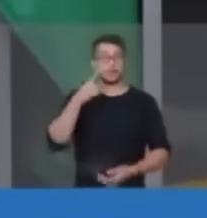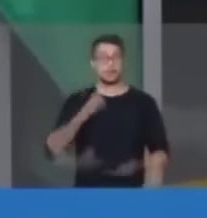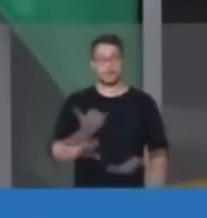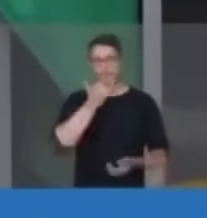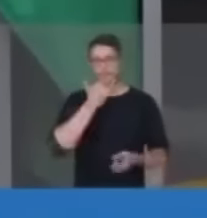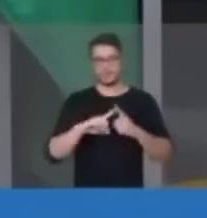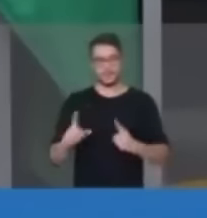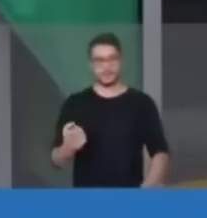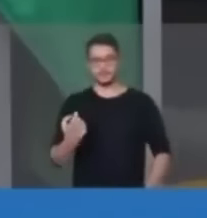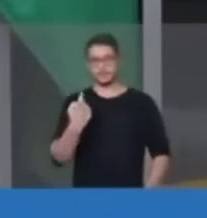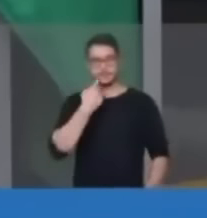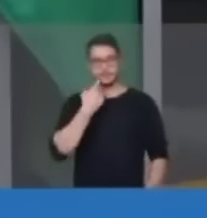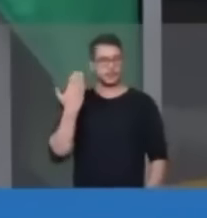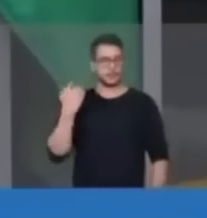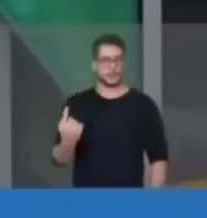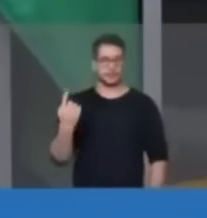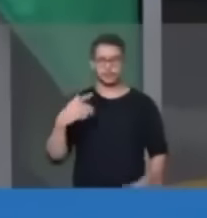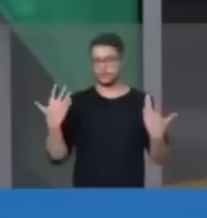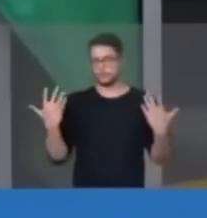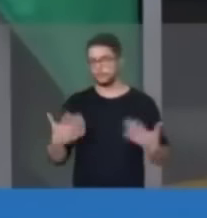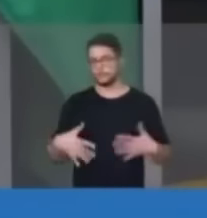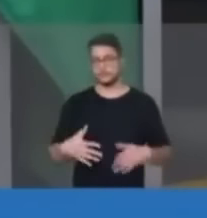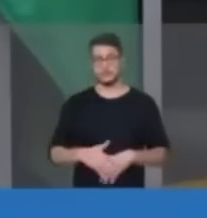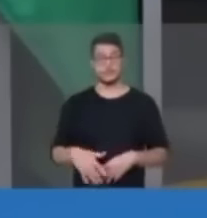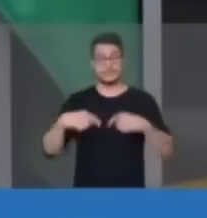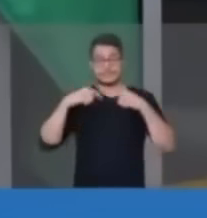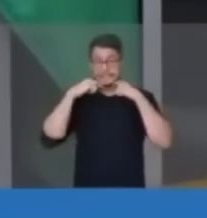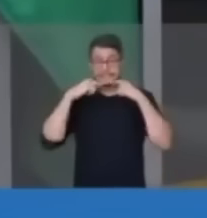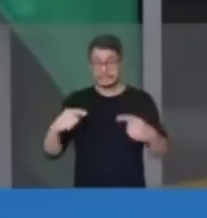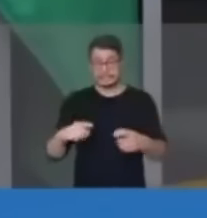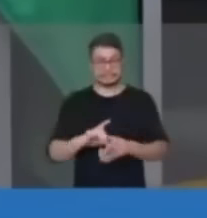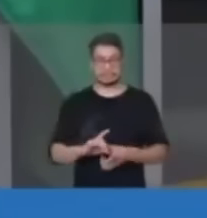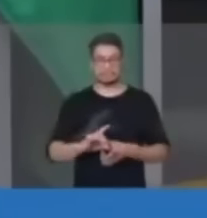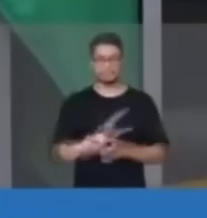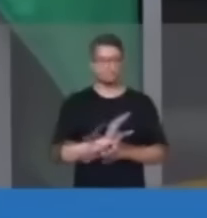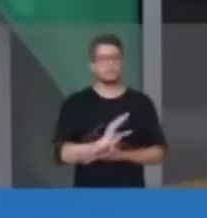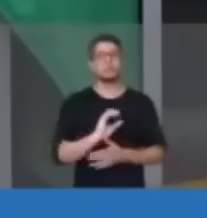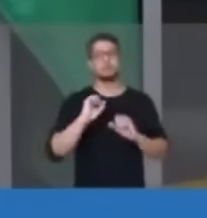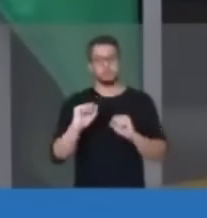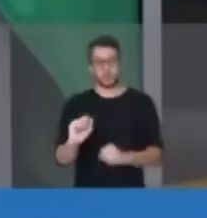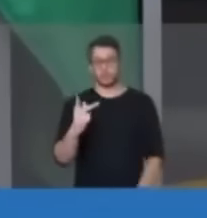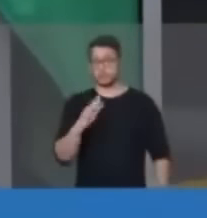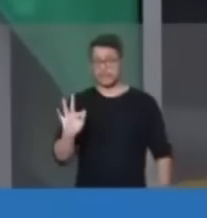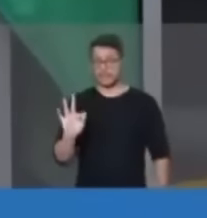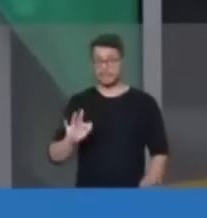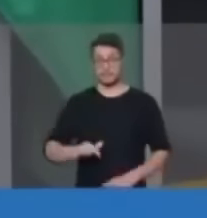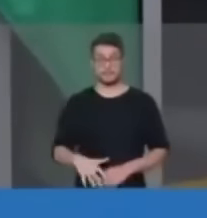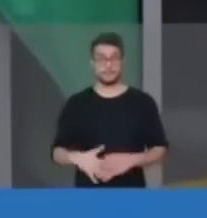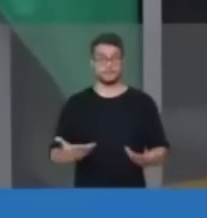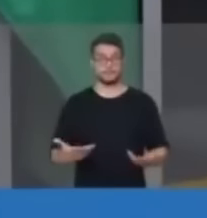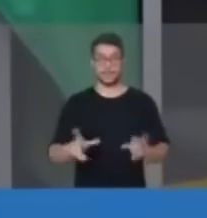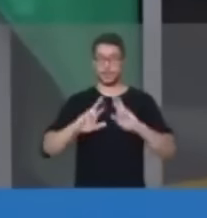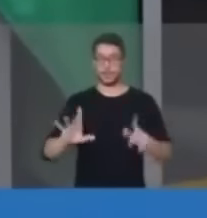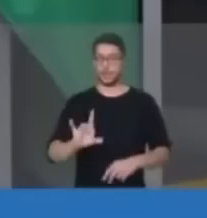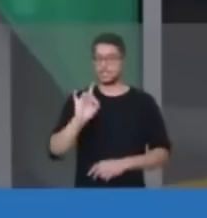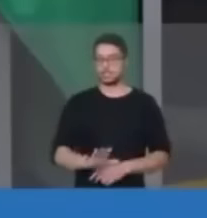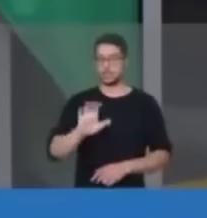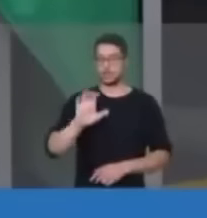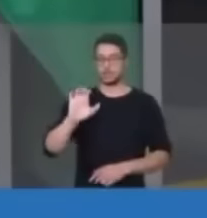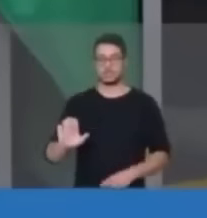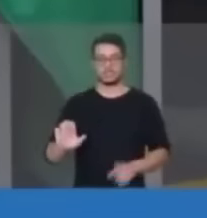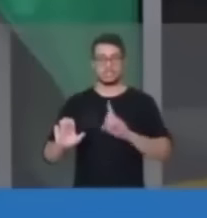parlamentar ninguém aqui mais está livre ou isento de receber a polícia federal na sua casa já passou da guerra de esquerda e direita agora já